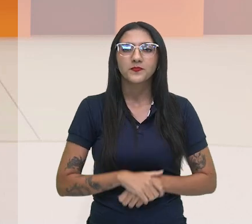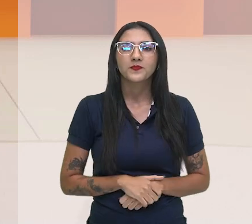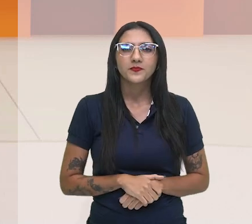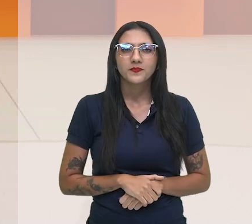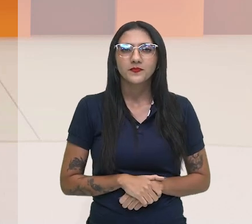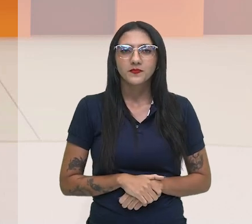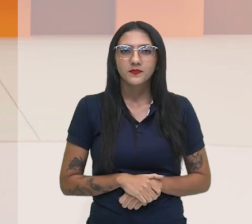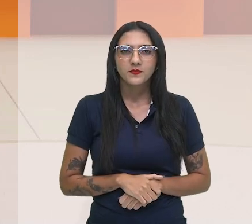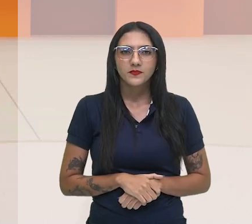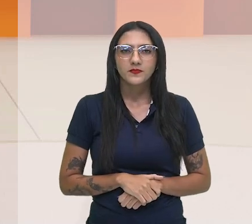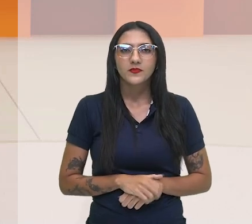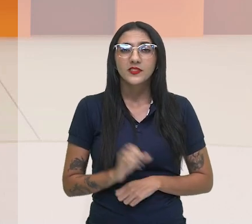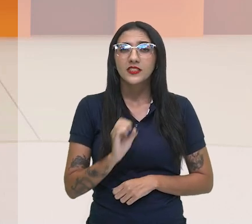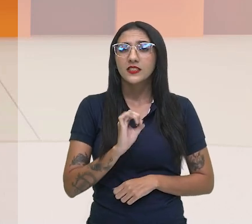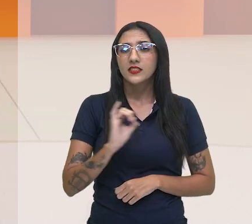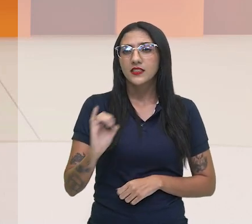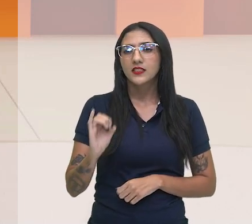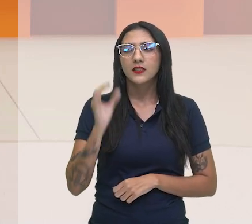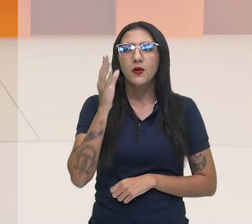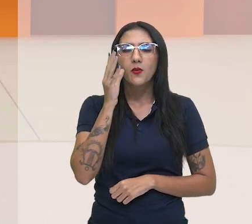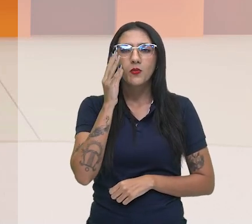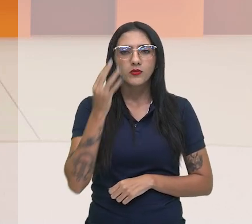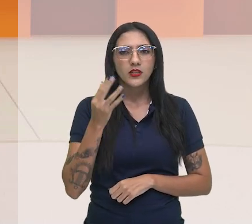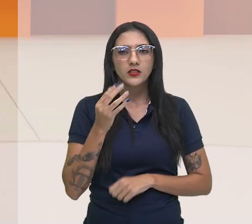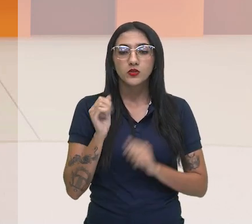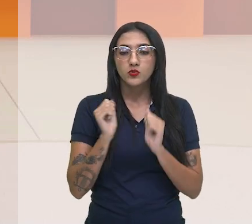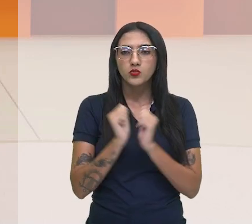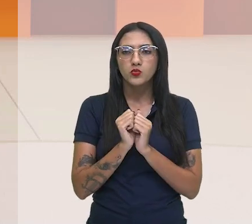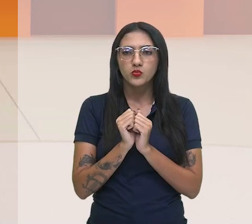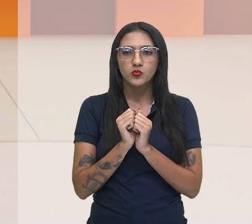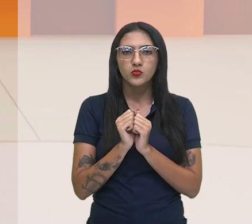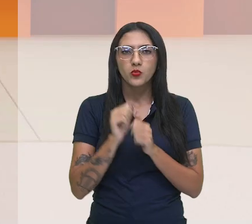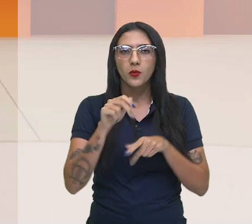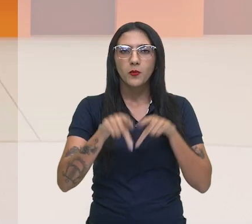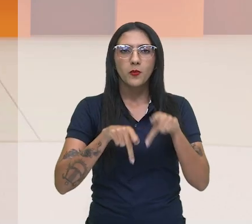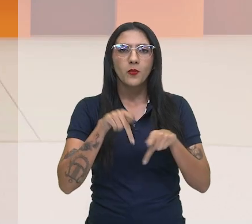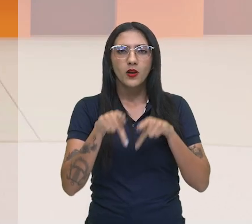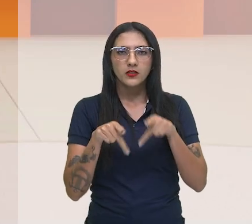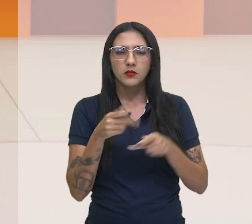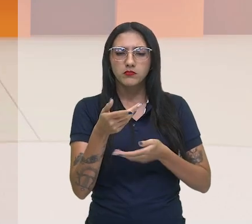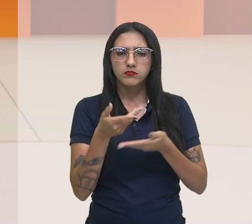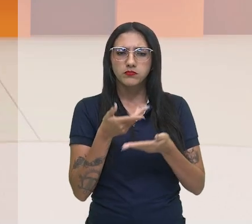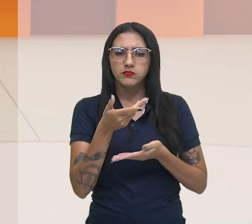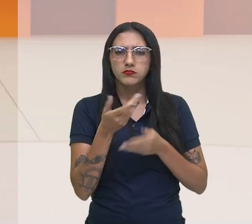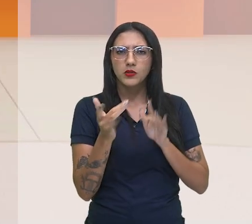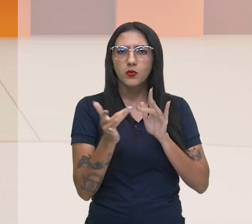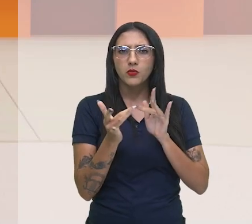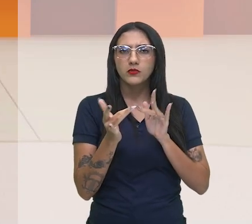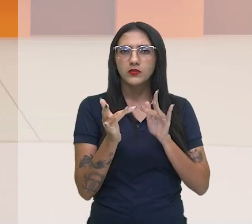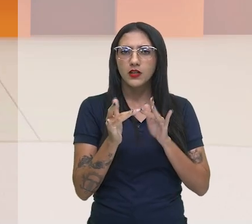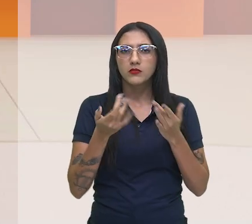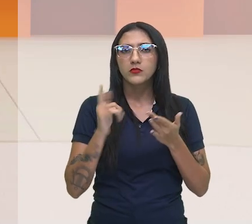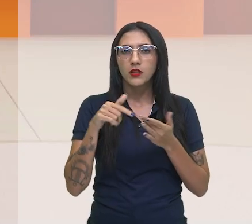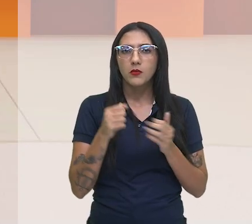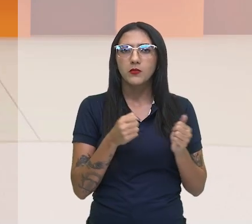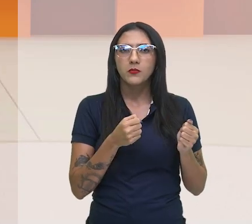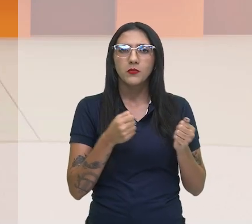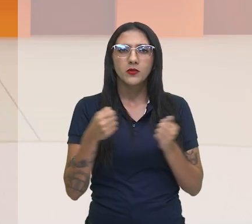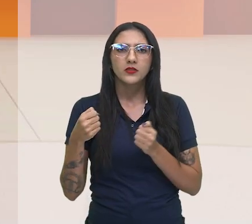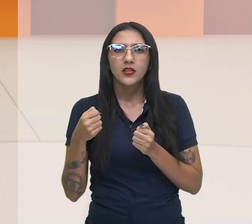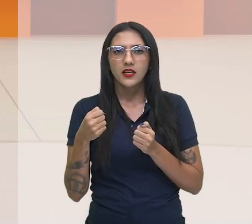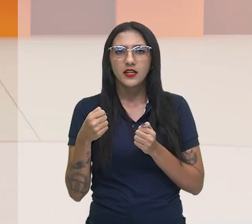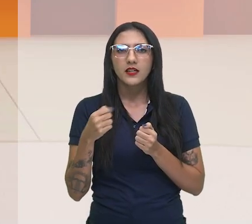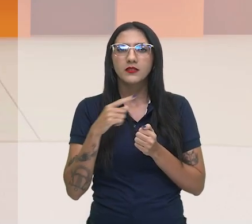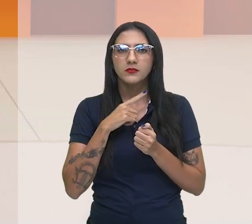Se existe, junto com o povo, essa conexão, então o poder vai